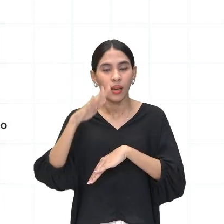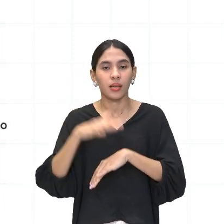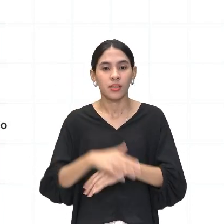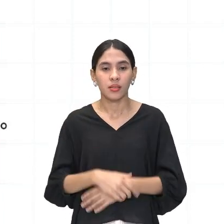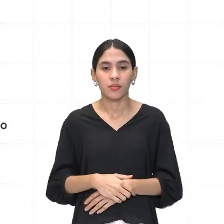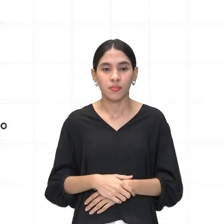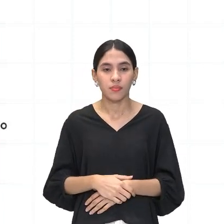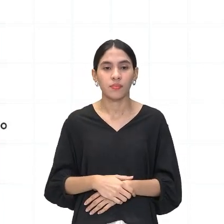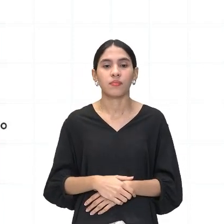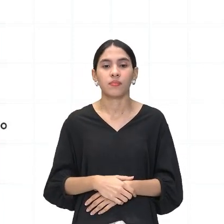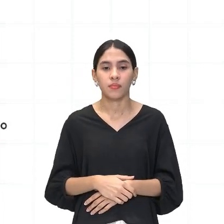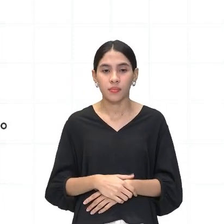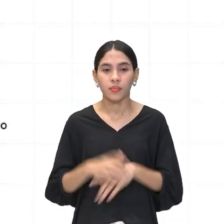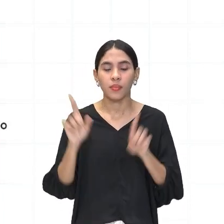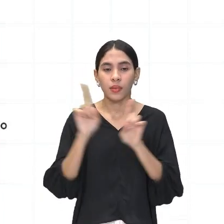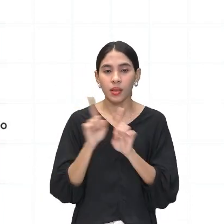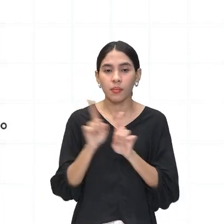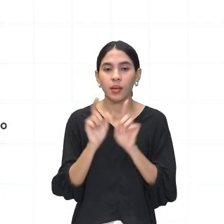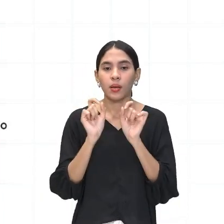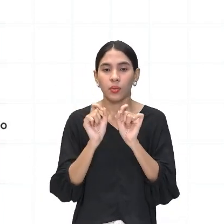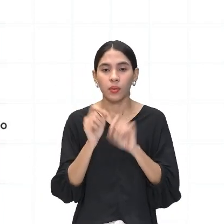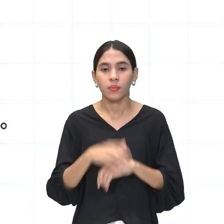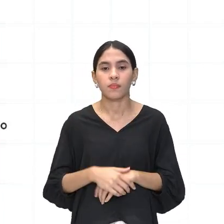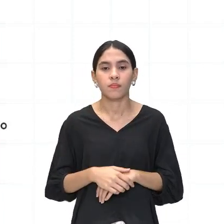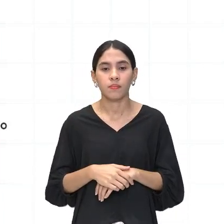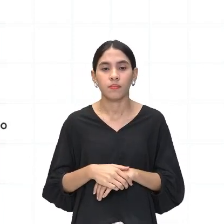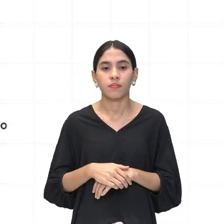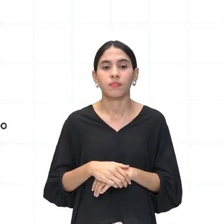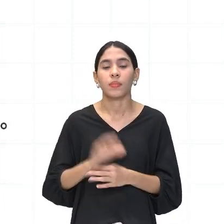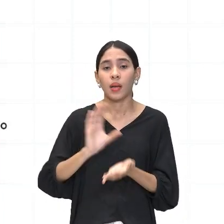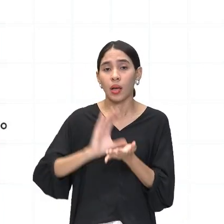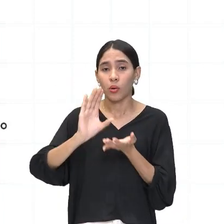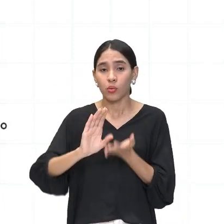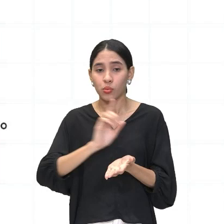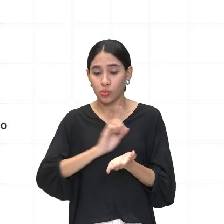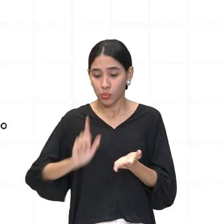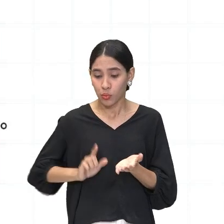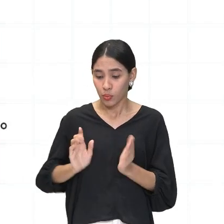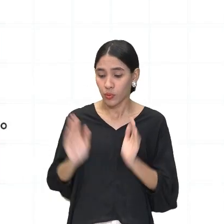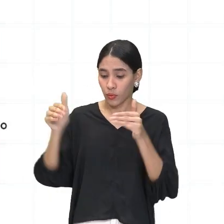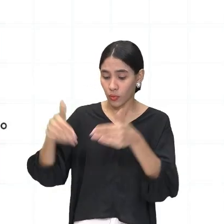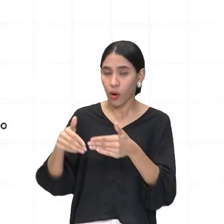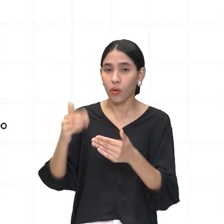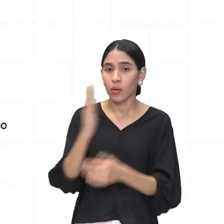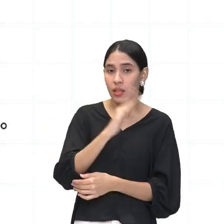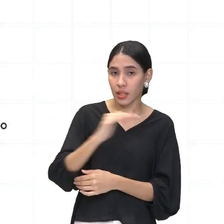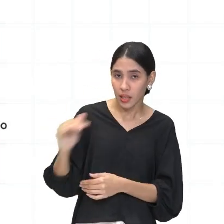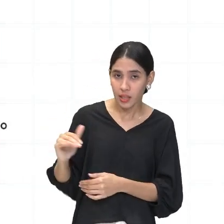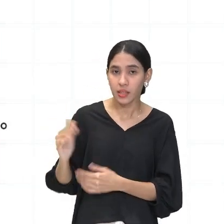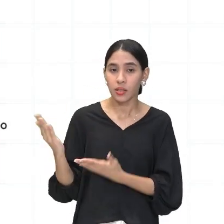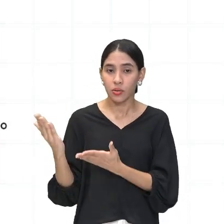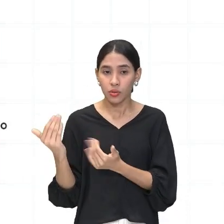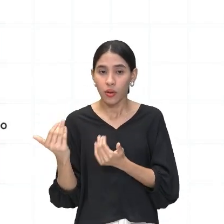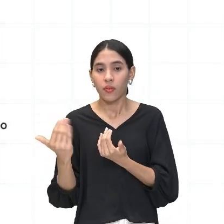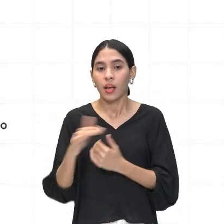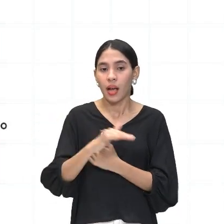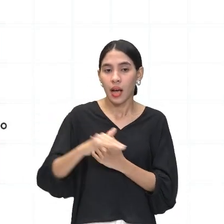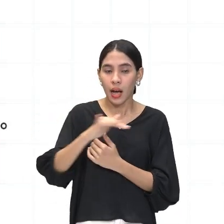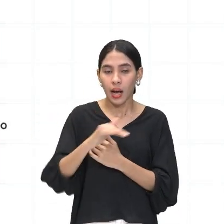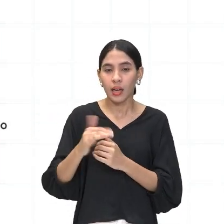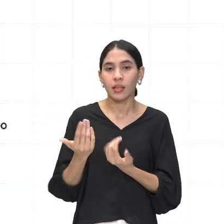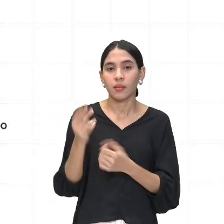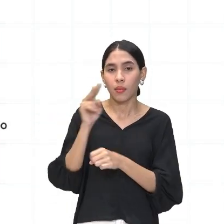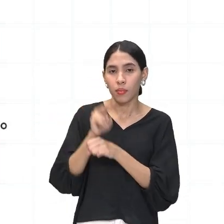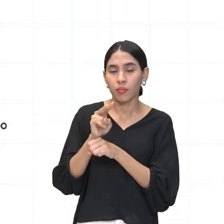uma preferência na destinação privilegiada de recursos públicos nas áreas relacionadas com proteção